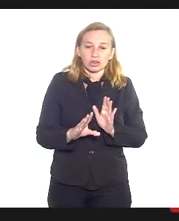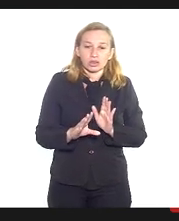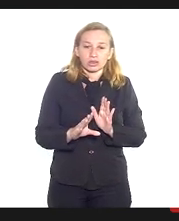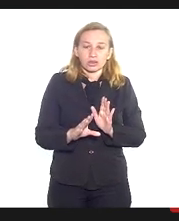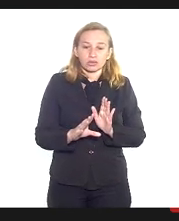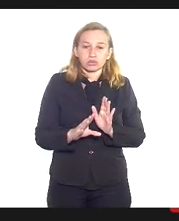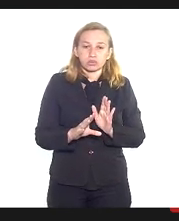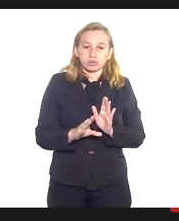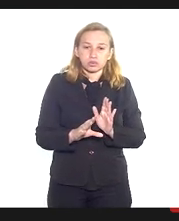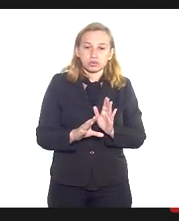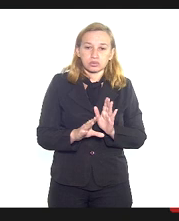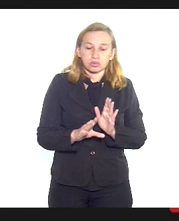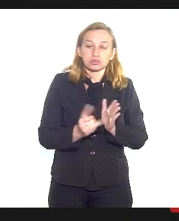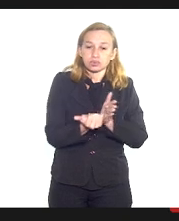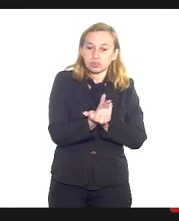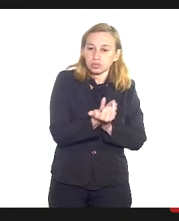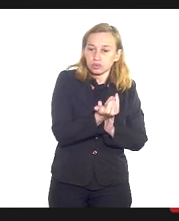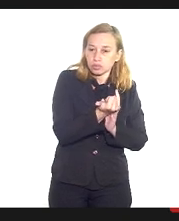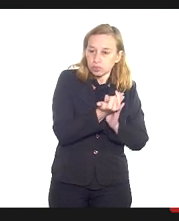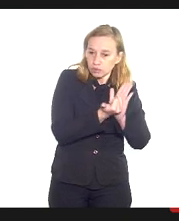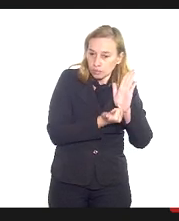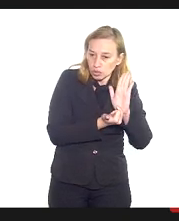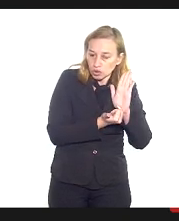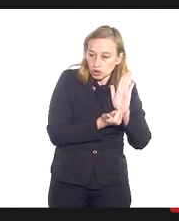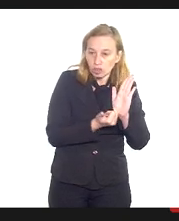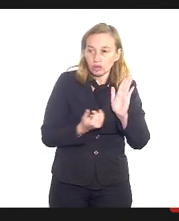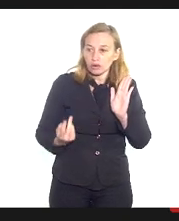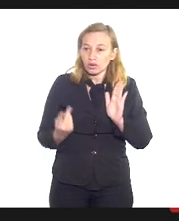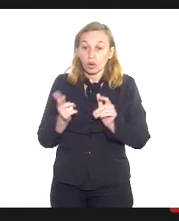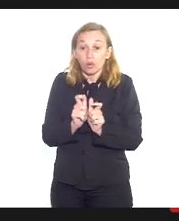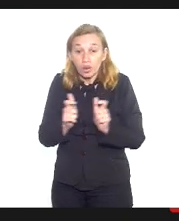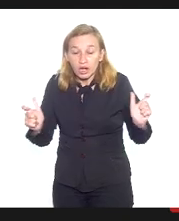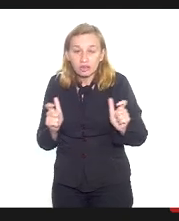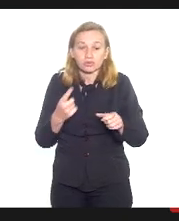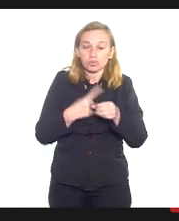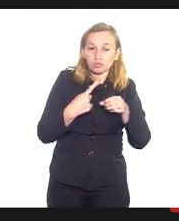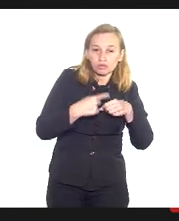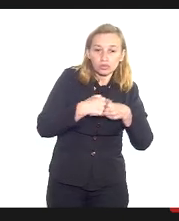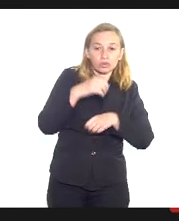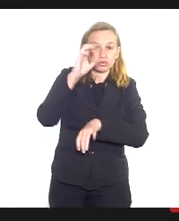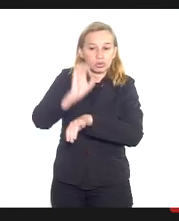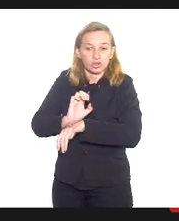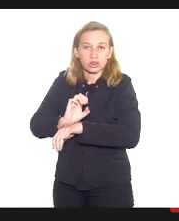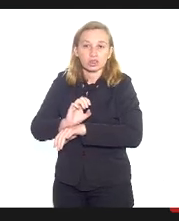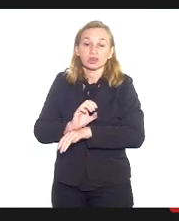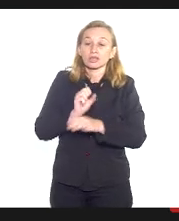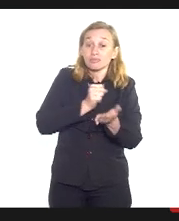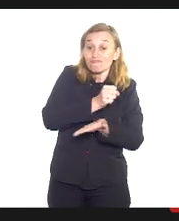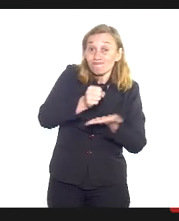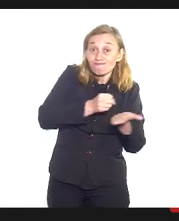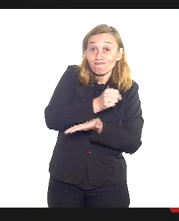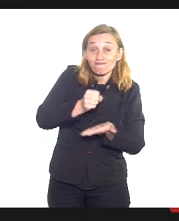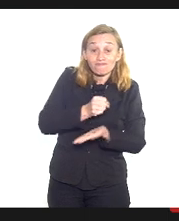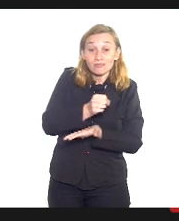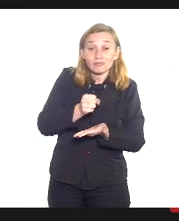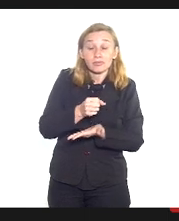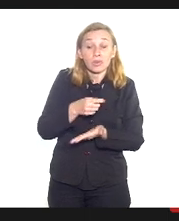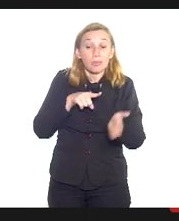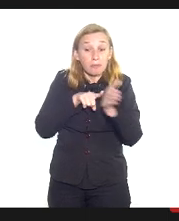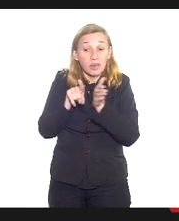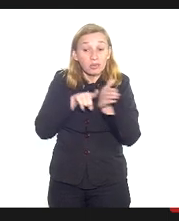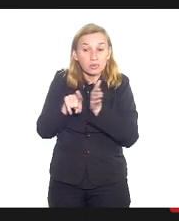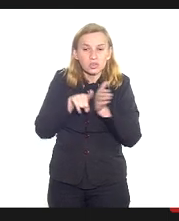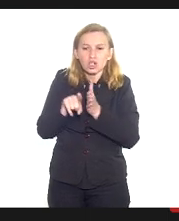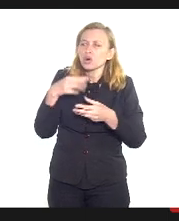apretamento. São valores muito grandes, né, para os estados e municípios, e basicamente a gente está perguntando para